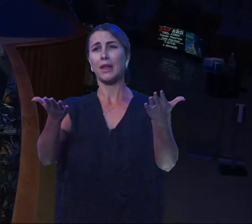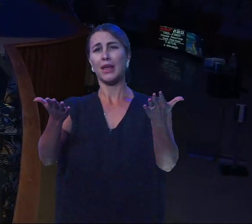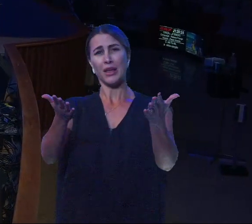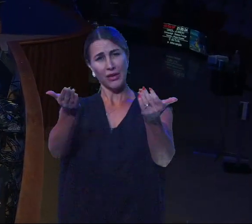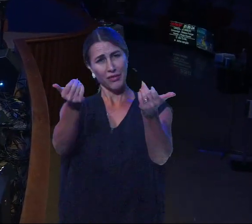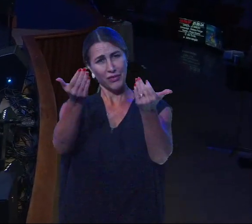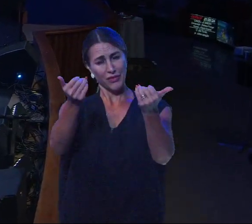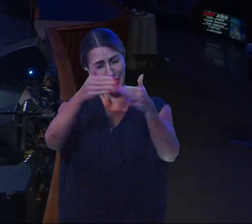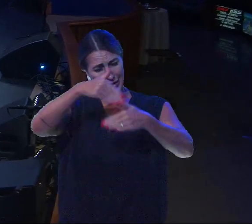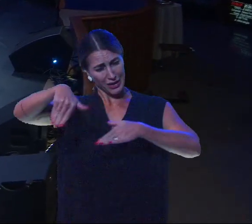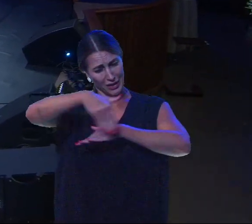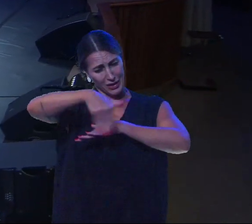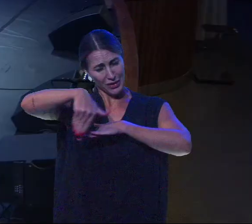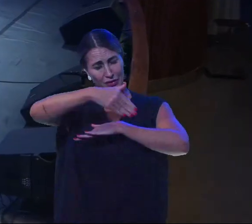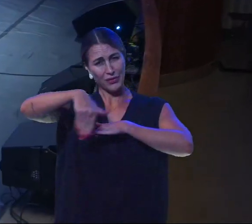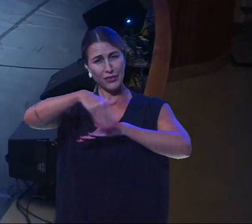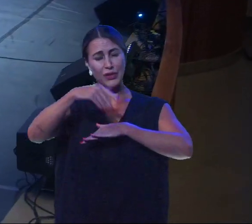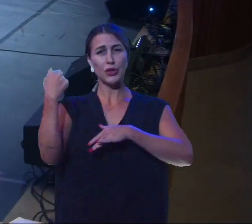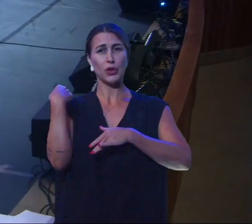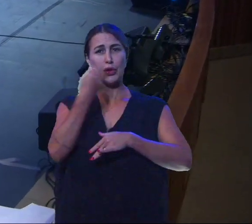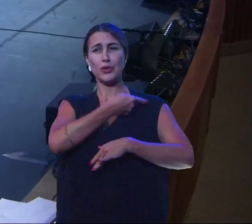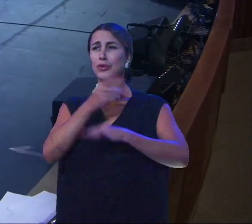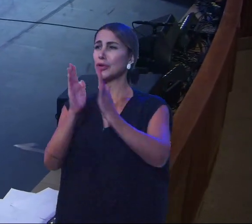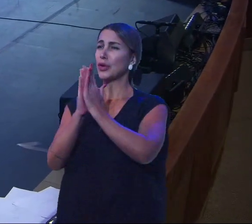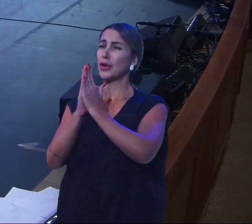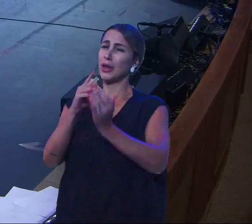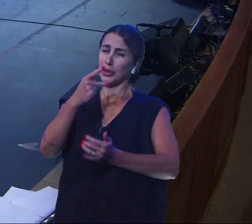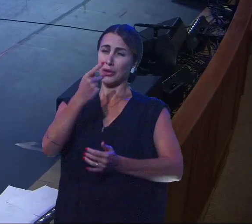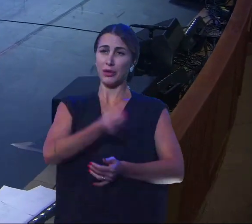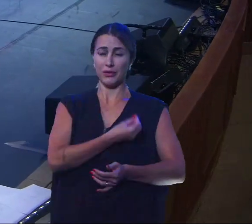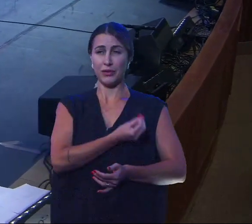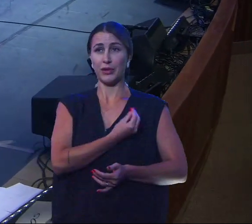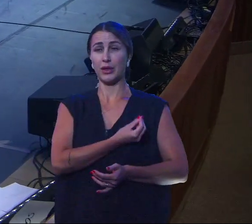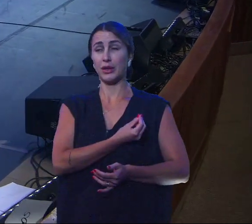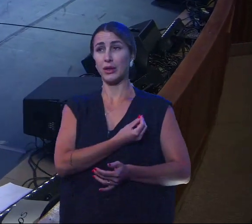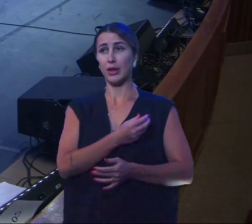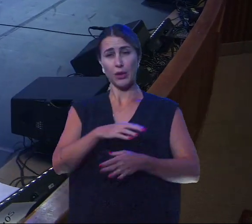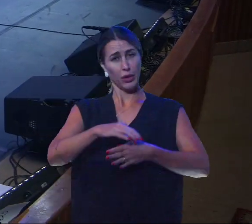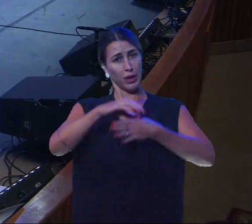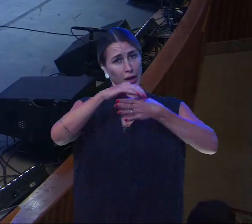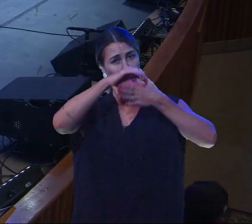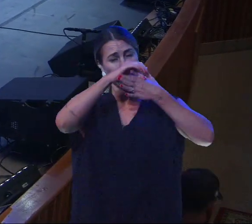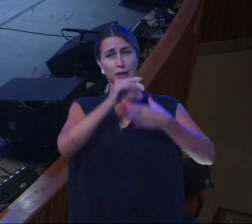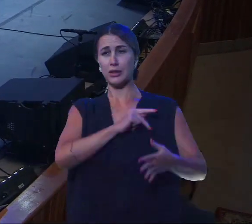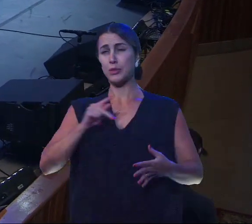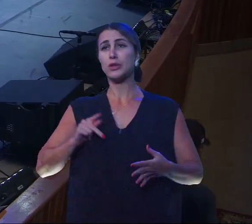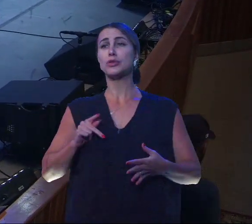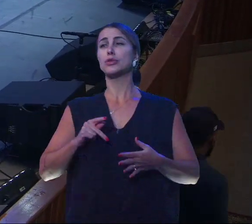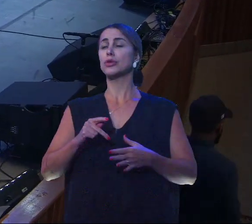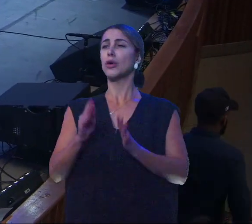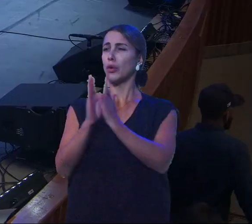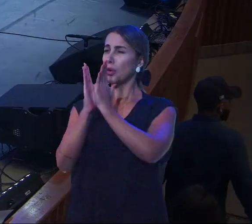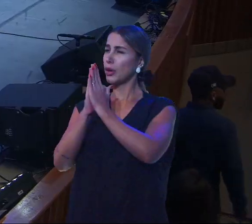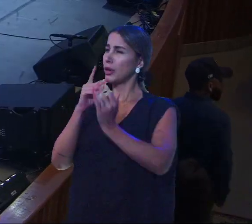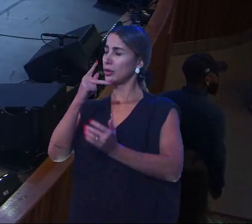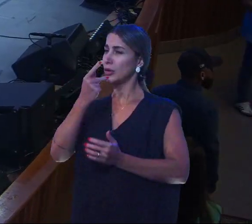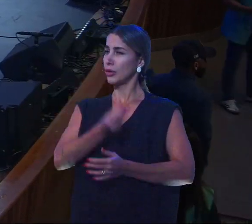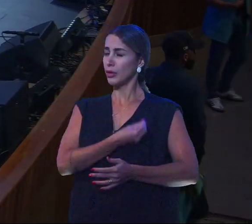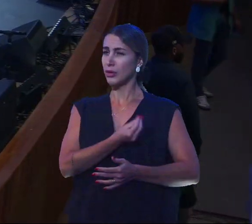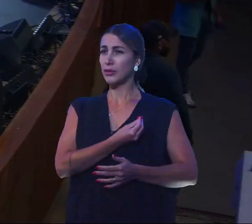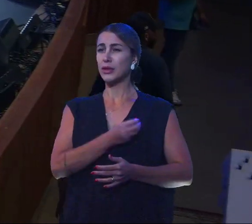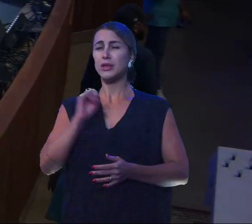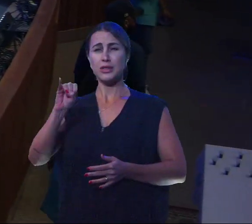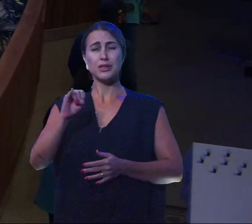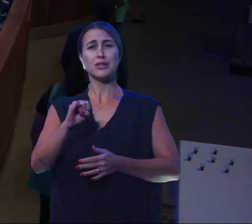cá. Um desses nossos líderes aqui, pastores, já está orando por você. Vem para cá, você que levantou a mão. Se você veio convidado, está com algum amigo seu, pode trazer junto, não tem